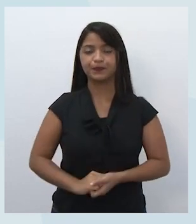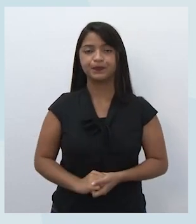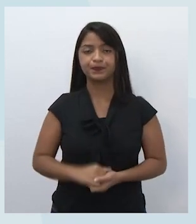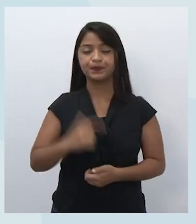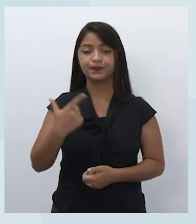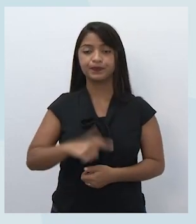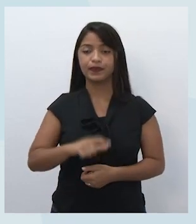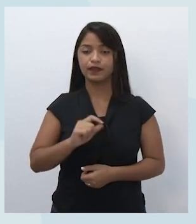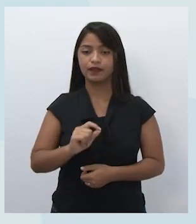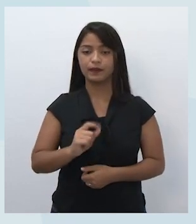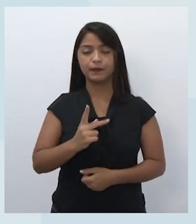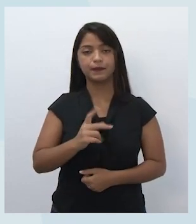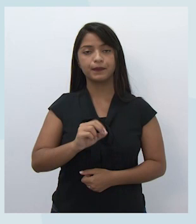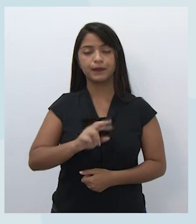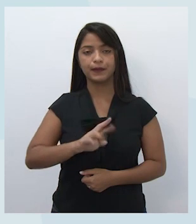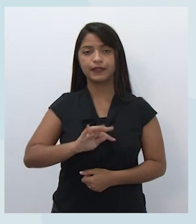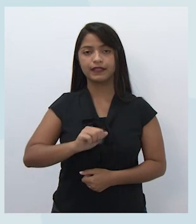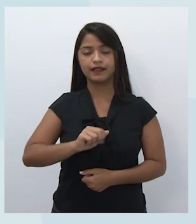a portaria